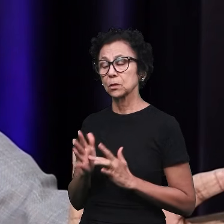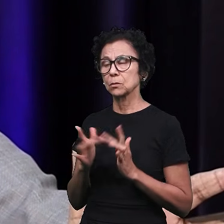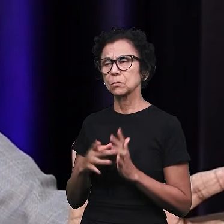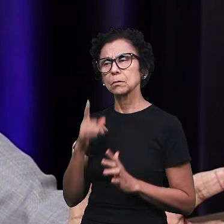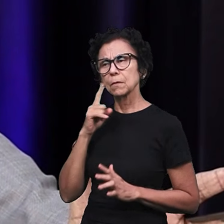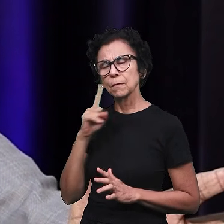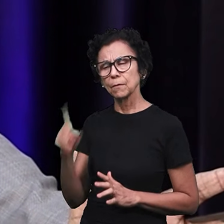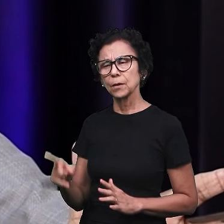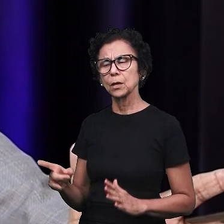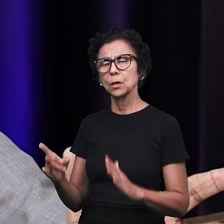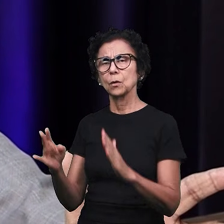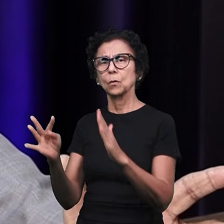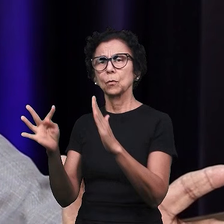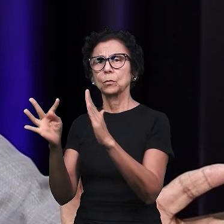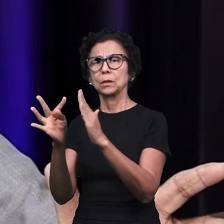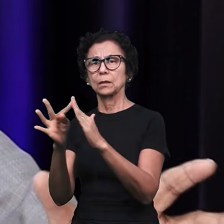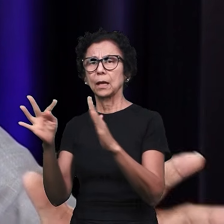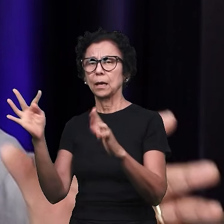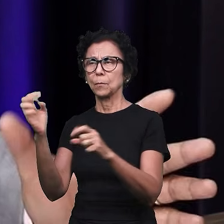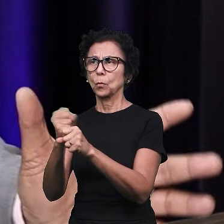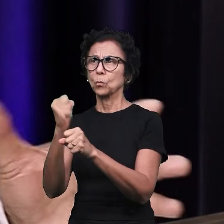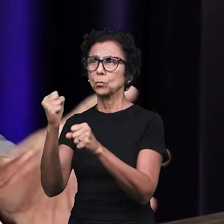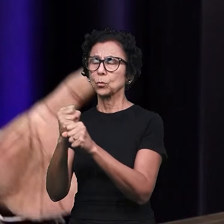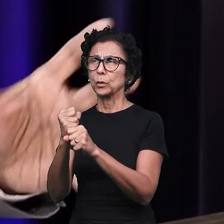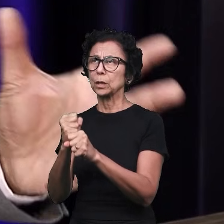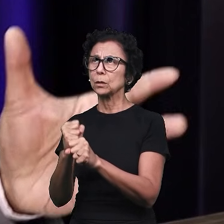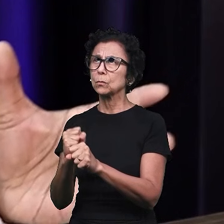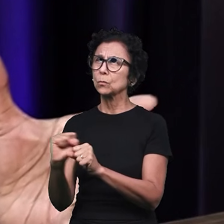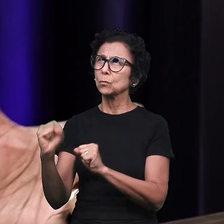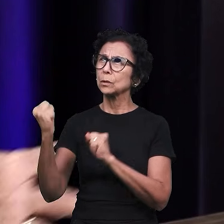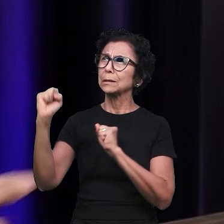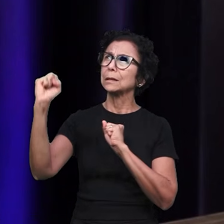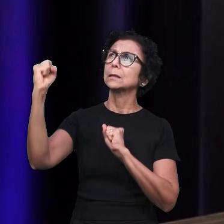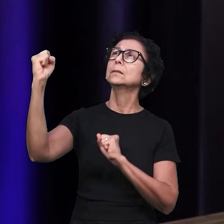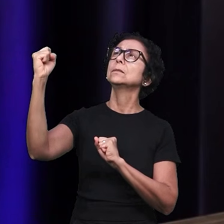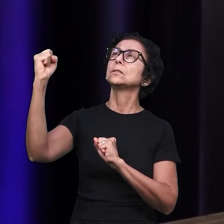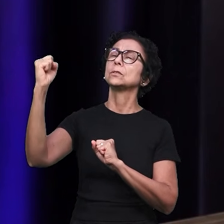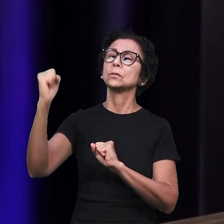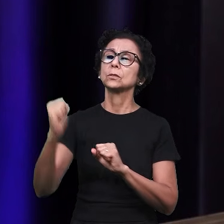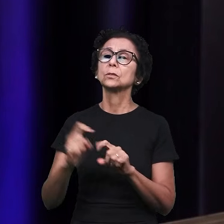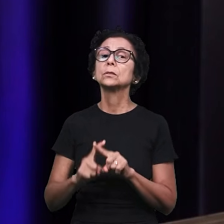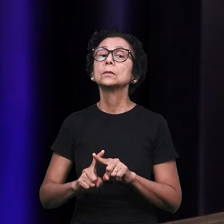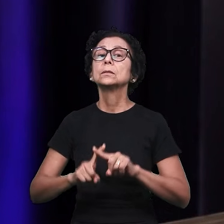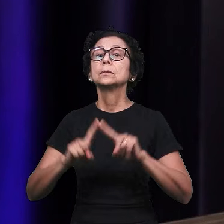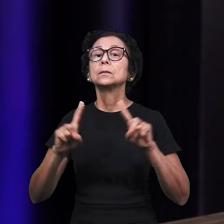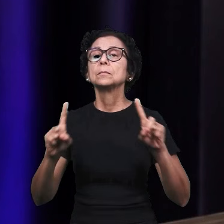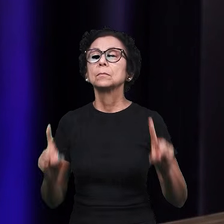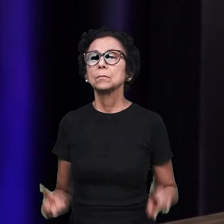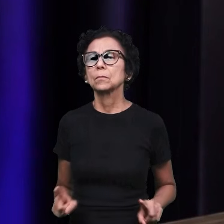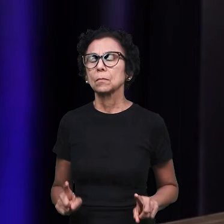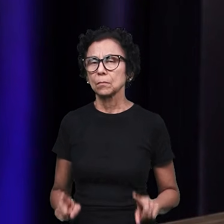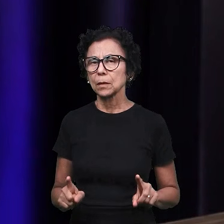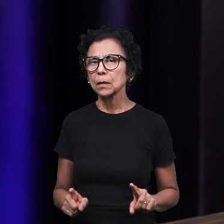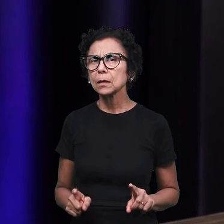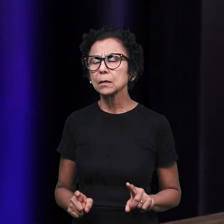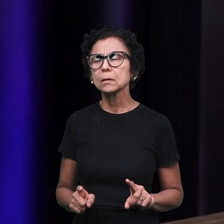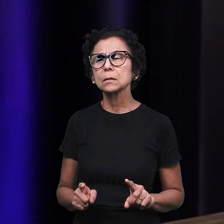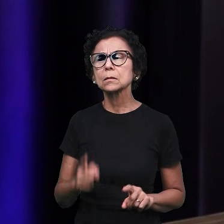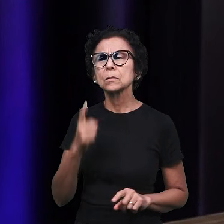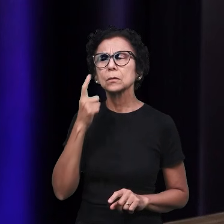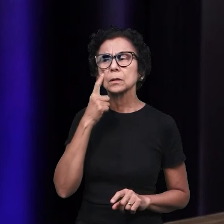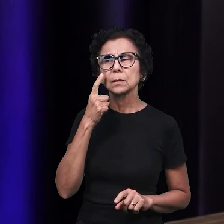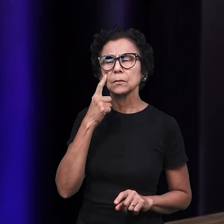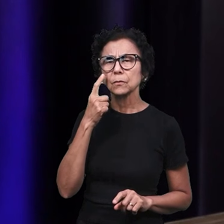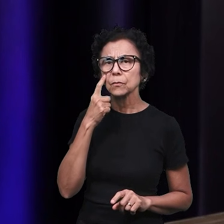templo construído, Jesus viu uma edificação, um prédio grande, mas o que chamou a